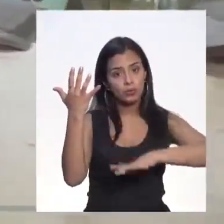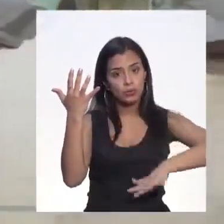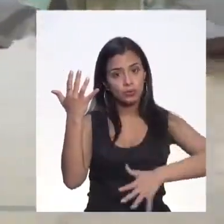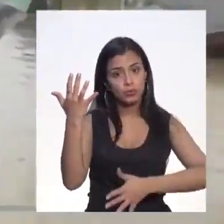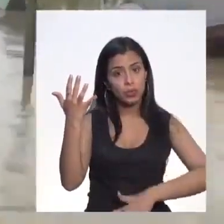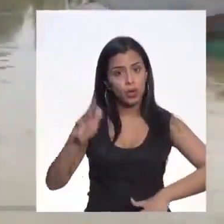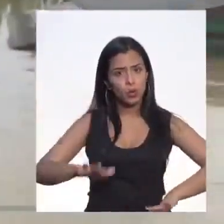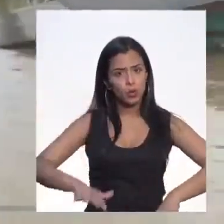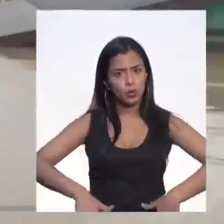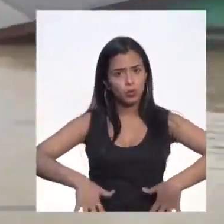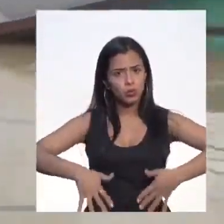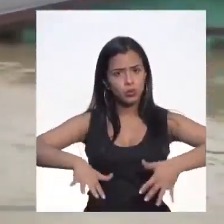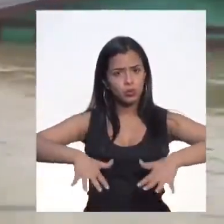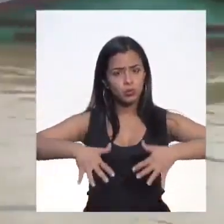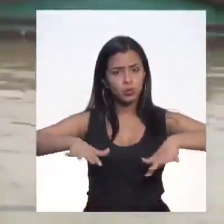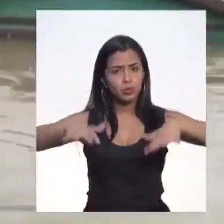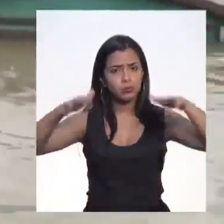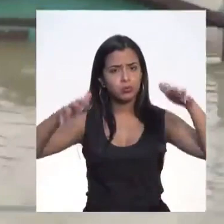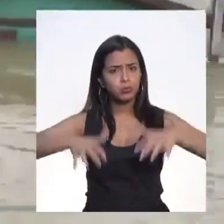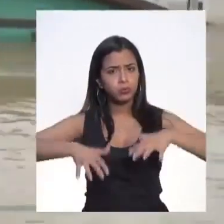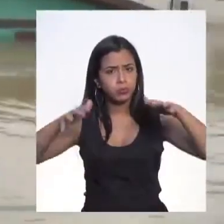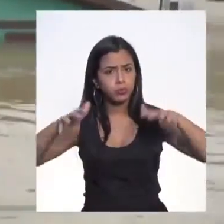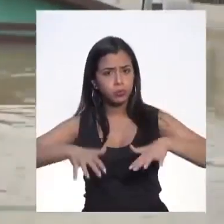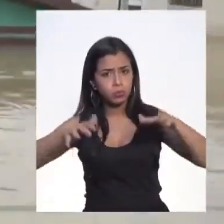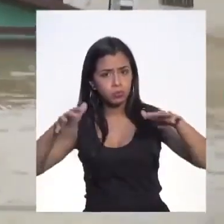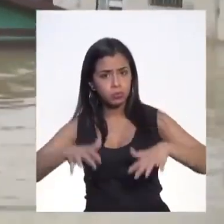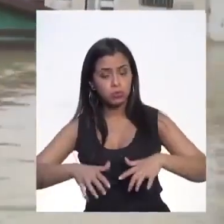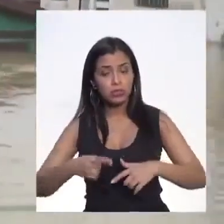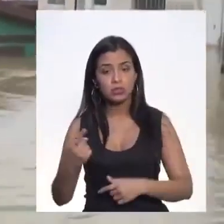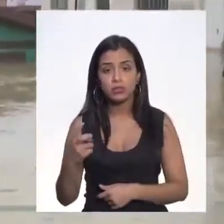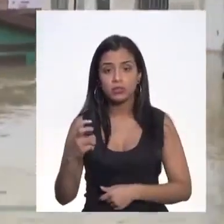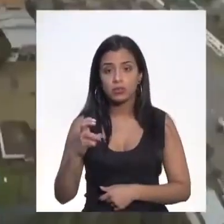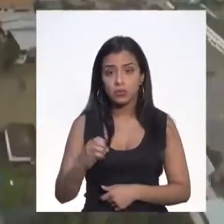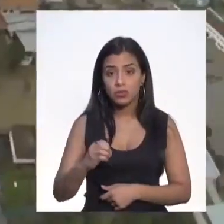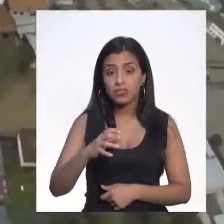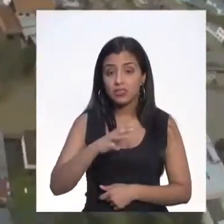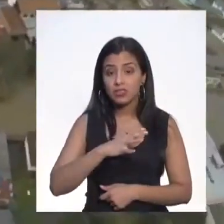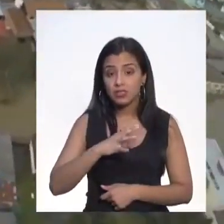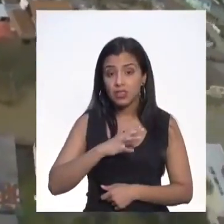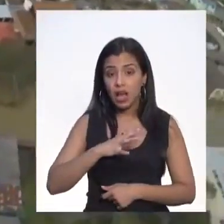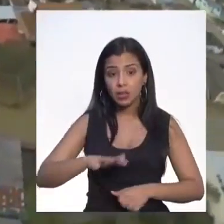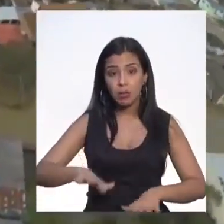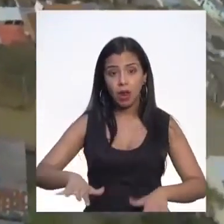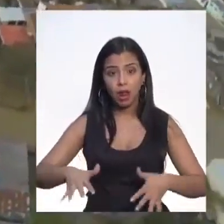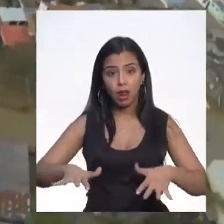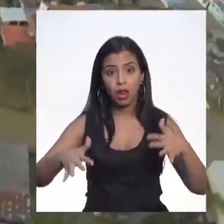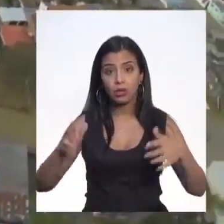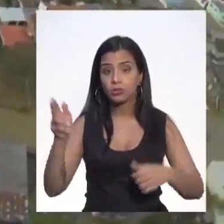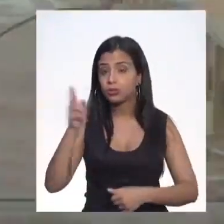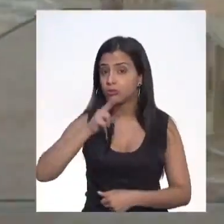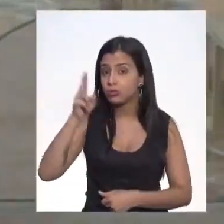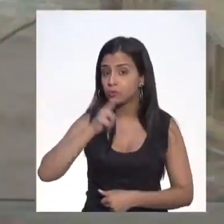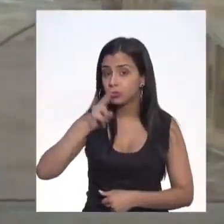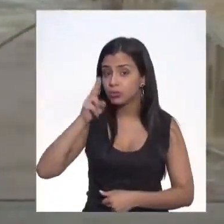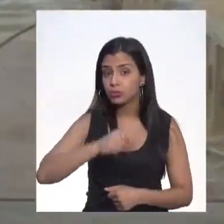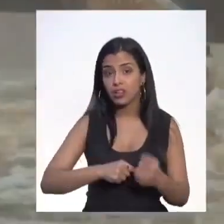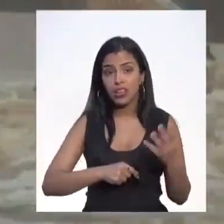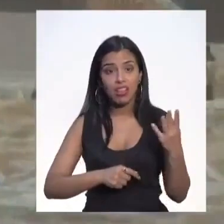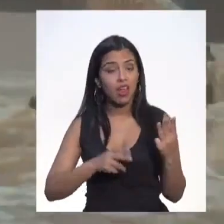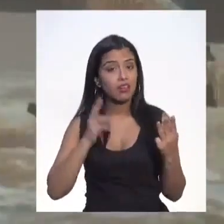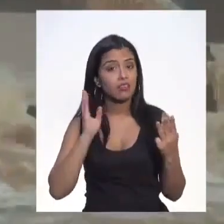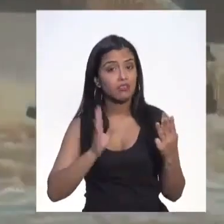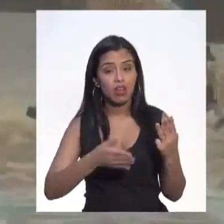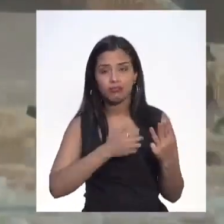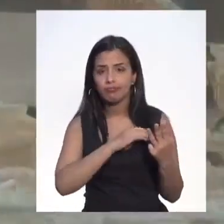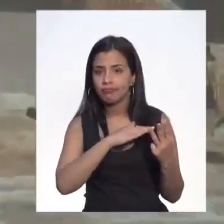chuva intensa. No estado do Paraná, 150 cidades entraram em estado de emergência. 3 decretaram calamidade pública em